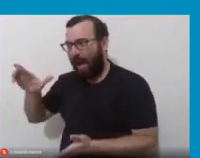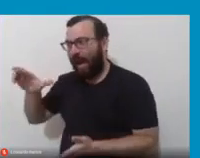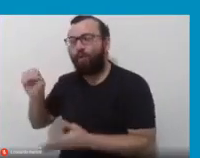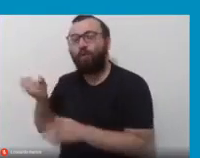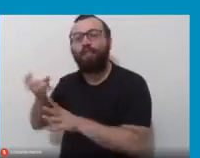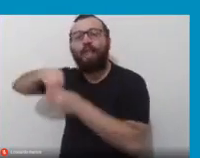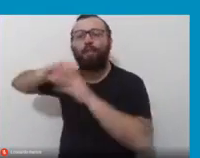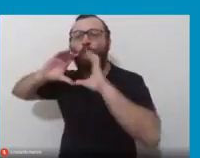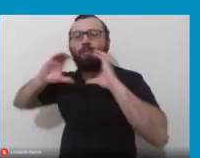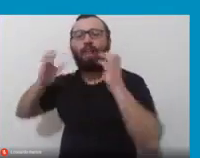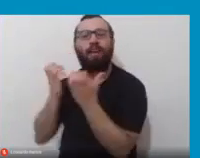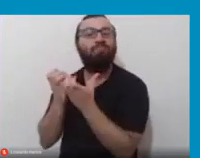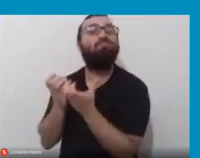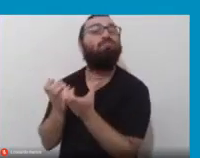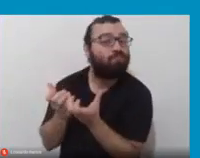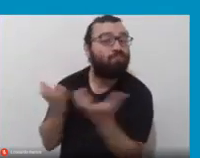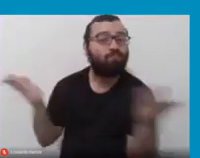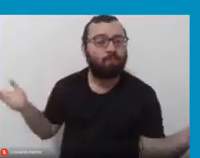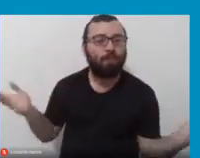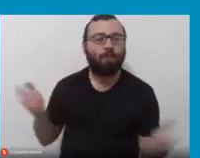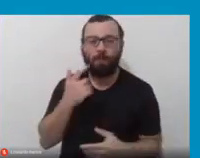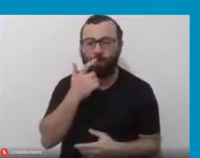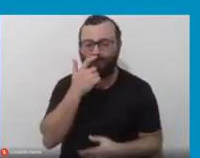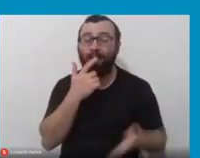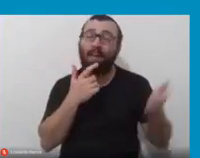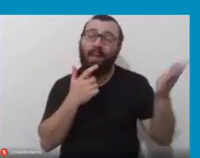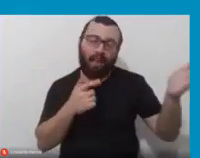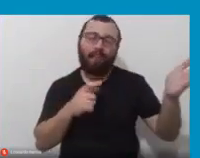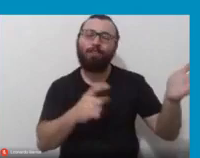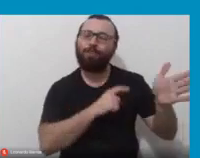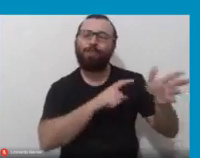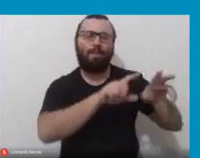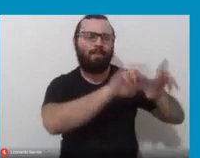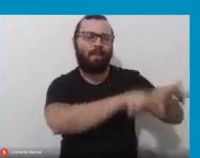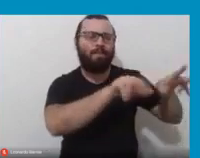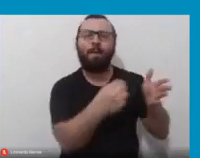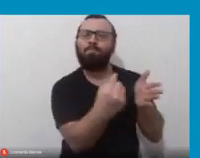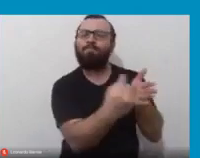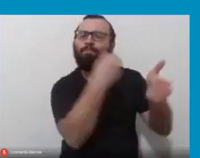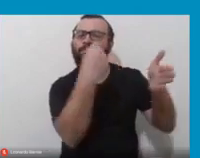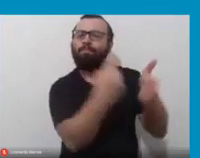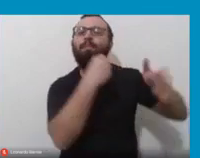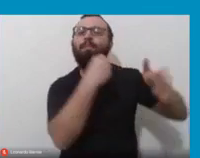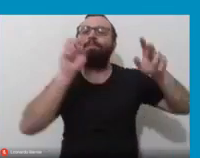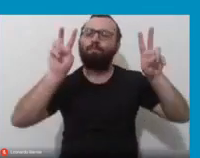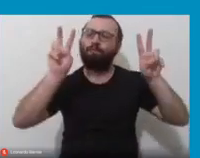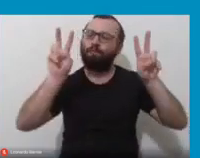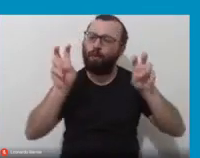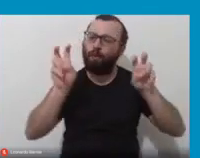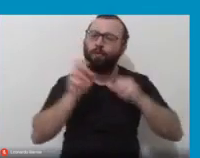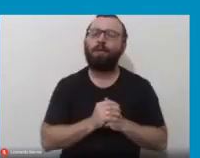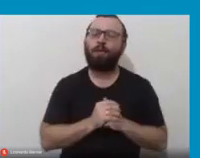comunidades? Enfim, o Aristides trouxe várias questões que dizem respeito